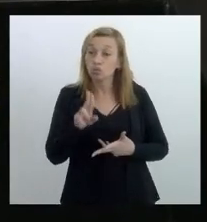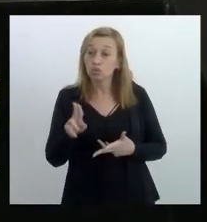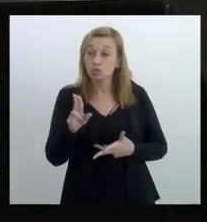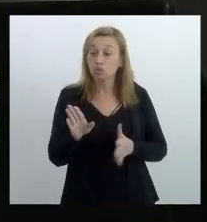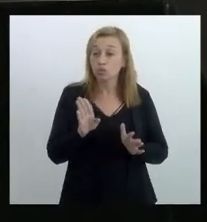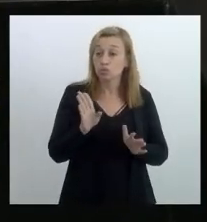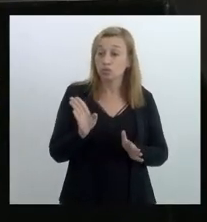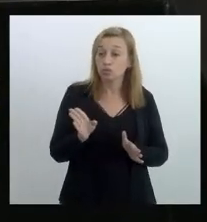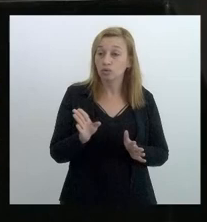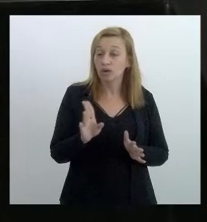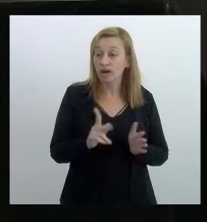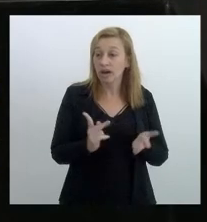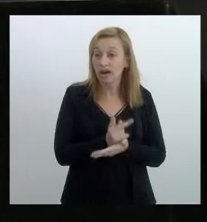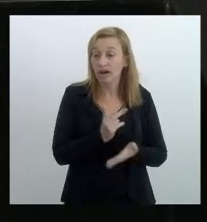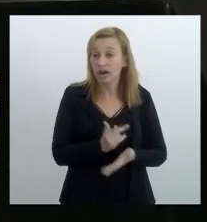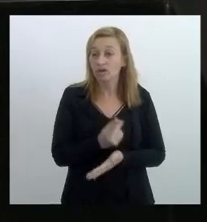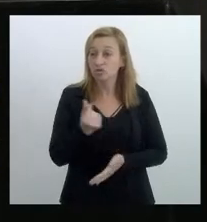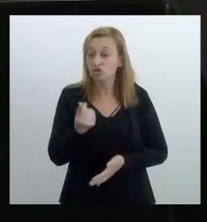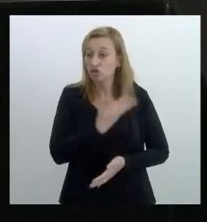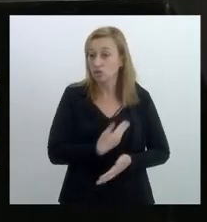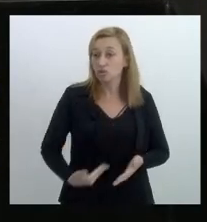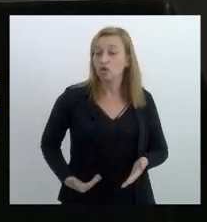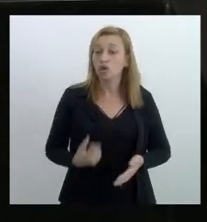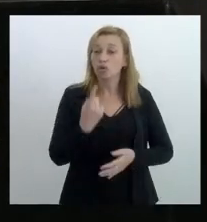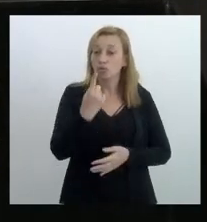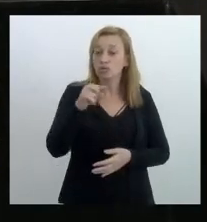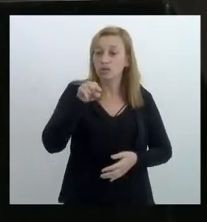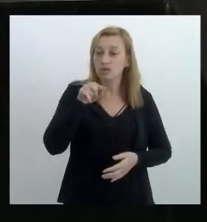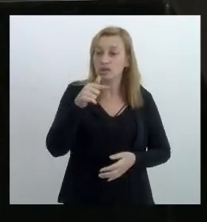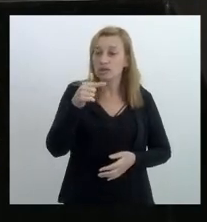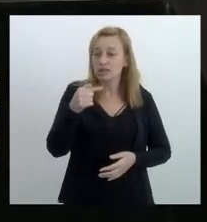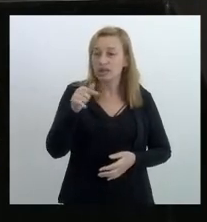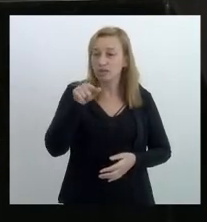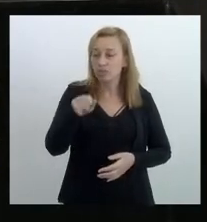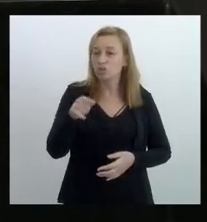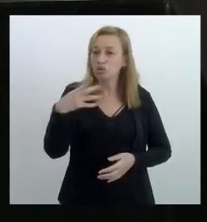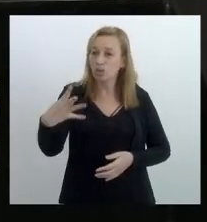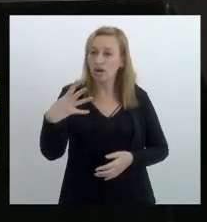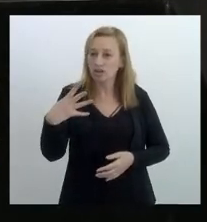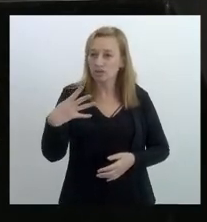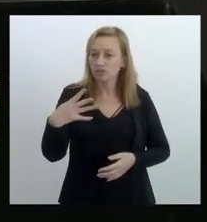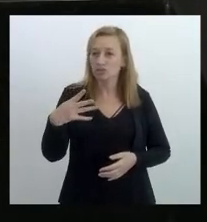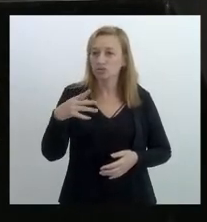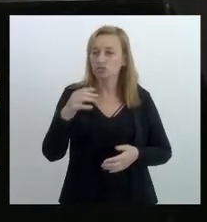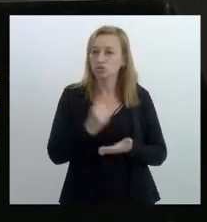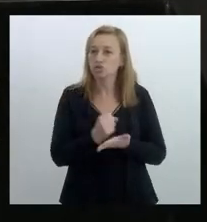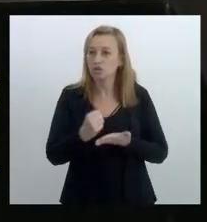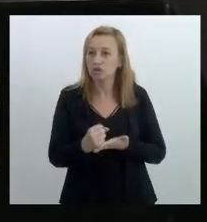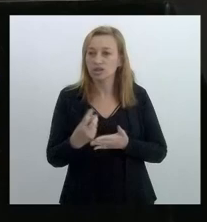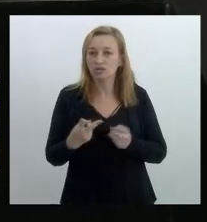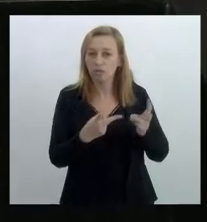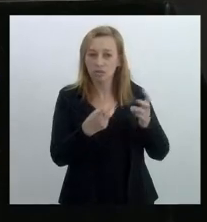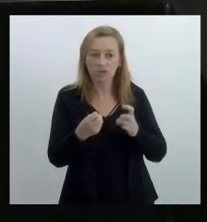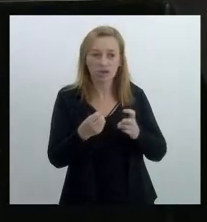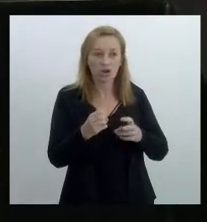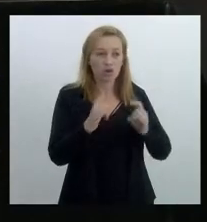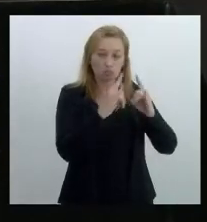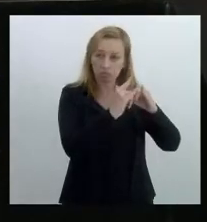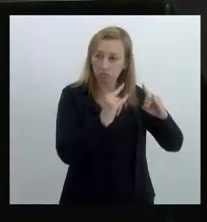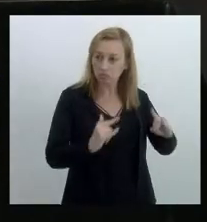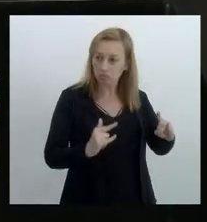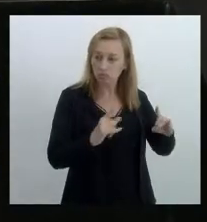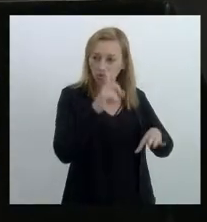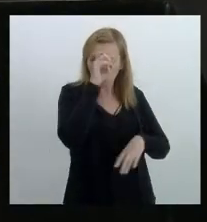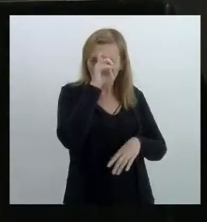no valor de 1,7 bilhões nos contratos emergenciais. Quando a gente vai olhar o hospital de campanha ou